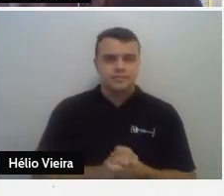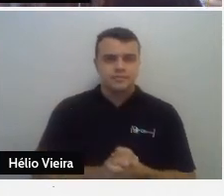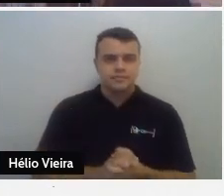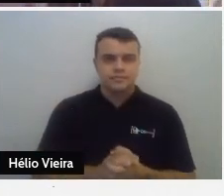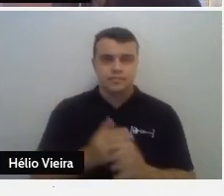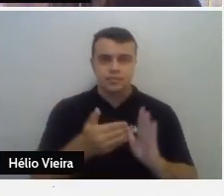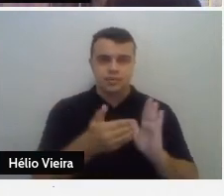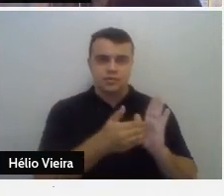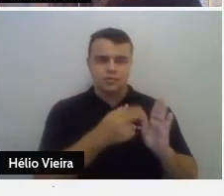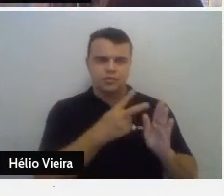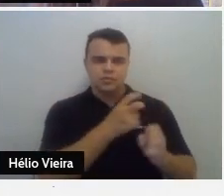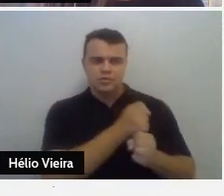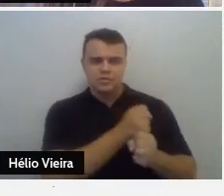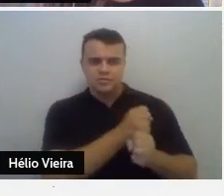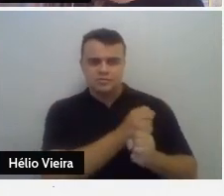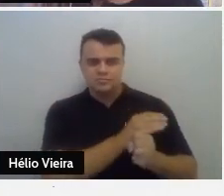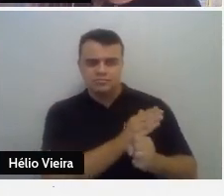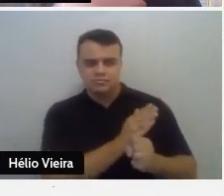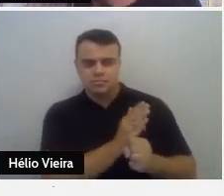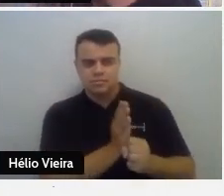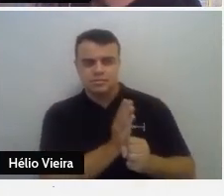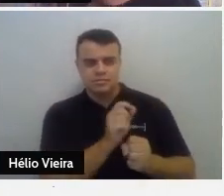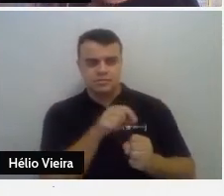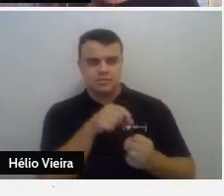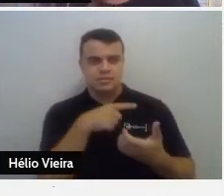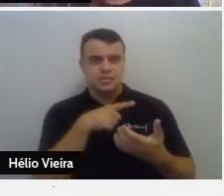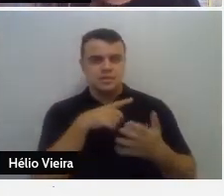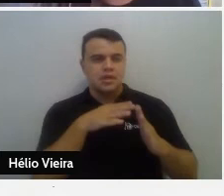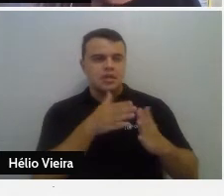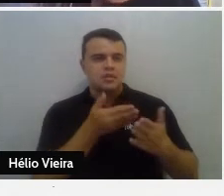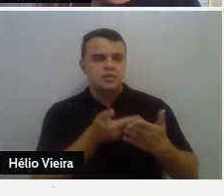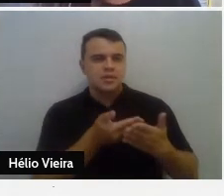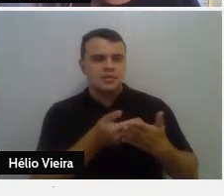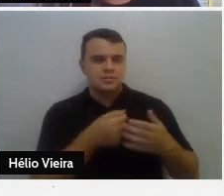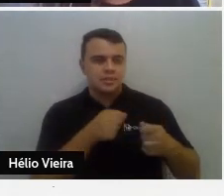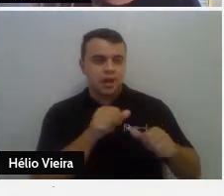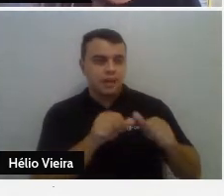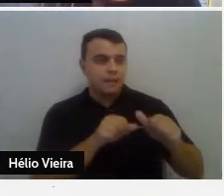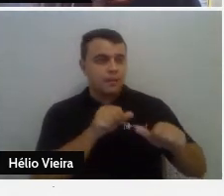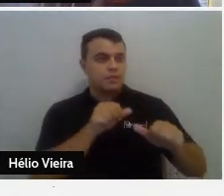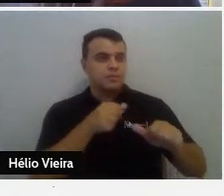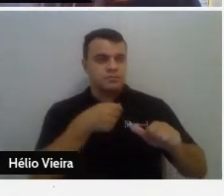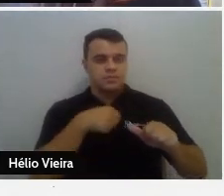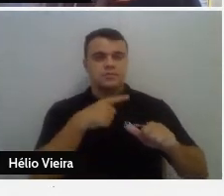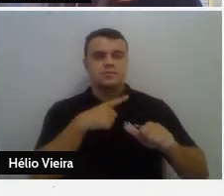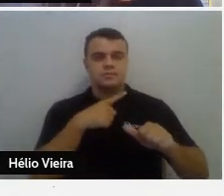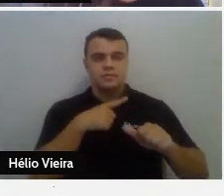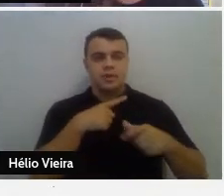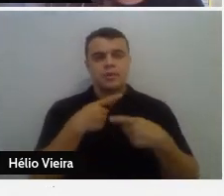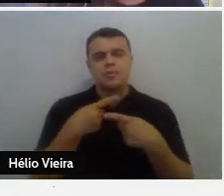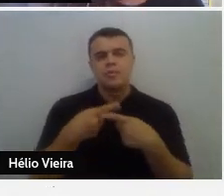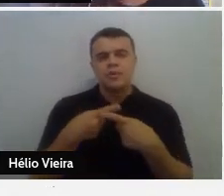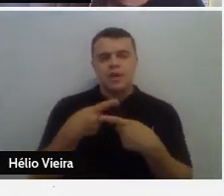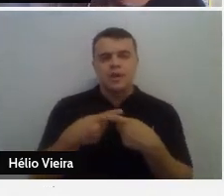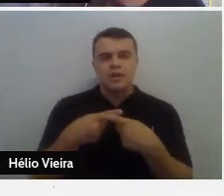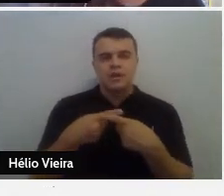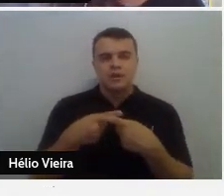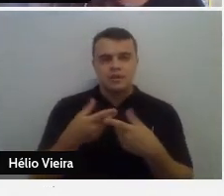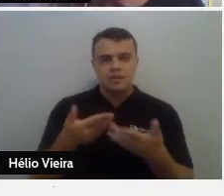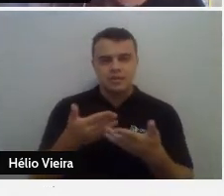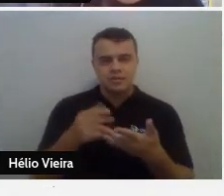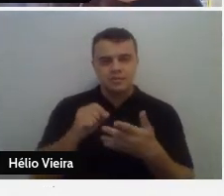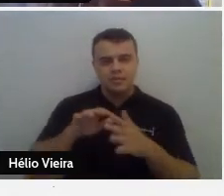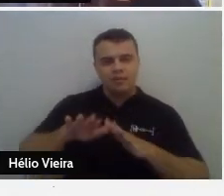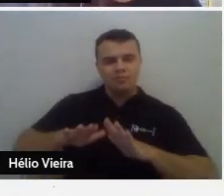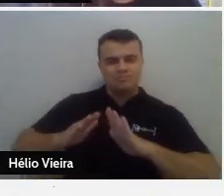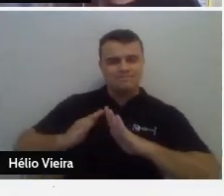Nos 2 últimos anos, a educação teve que se transformar por conta do